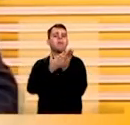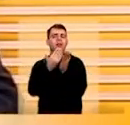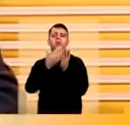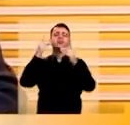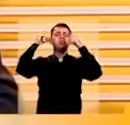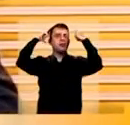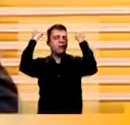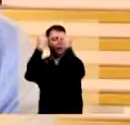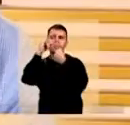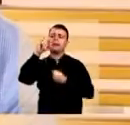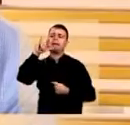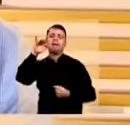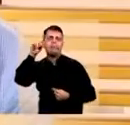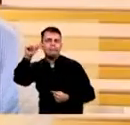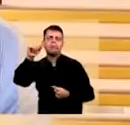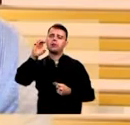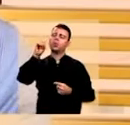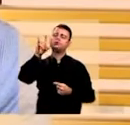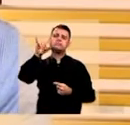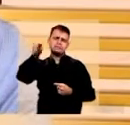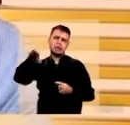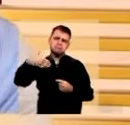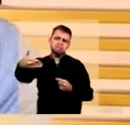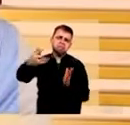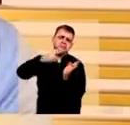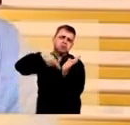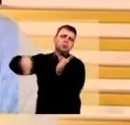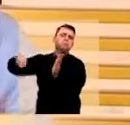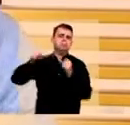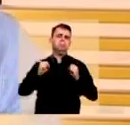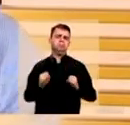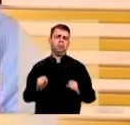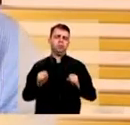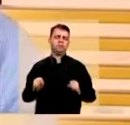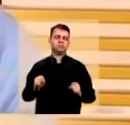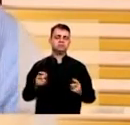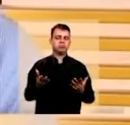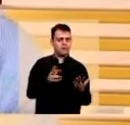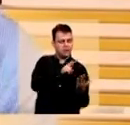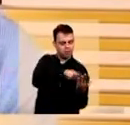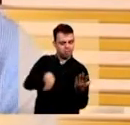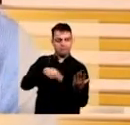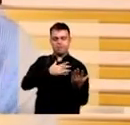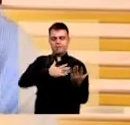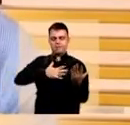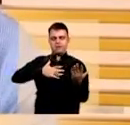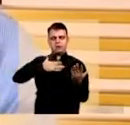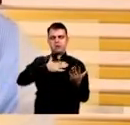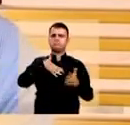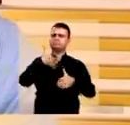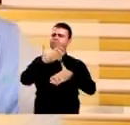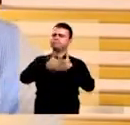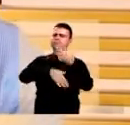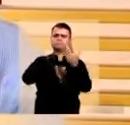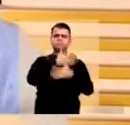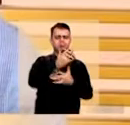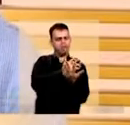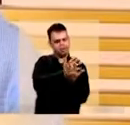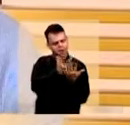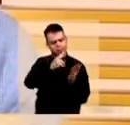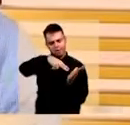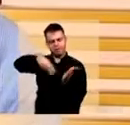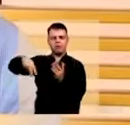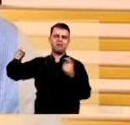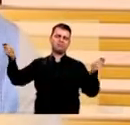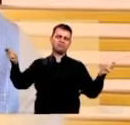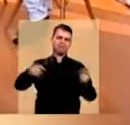algum começar por aí, né? Não. Algum, né? Pelo contrário. Eu acho que aí você tem o prazer da leitura, depois você vai descobrir a obra inteira,